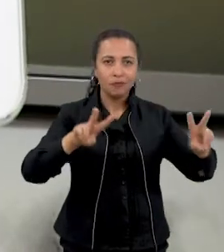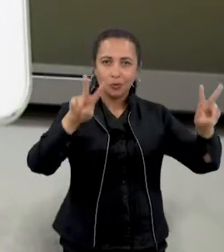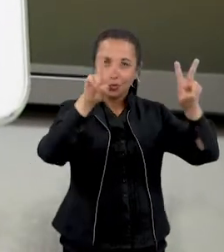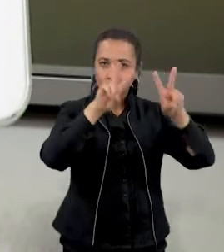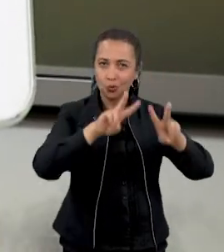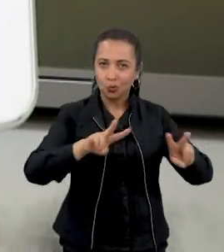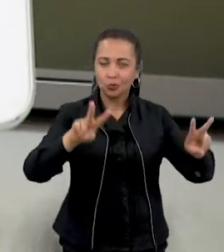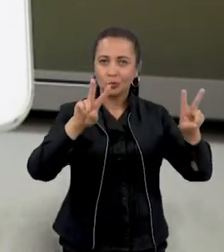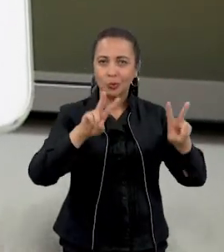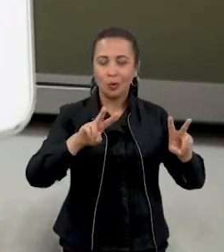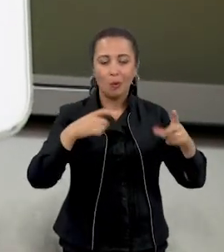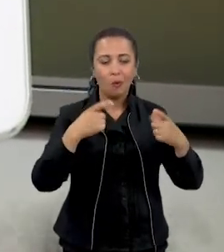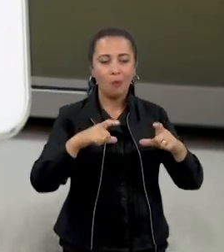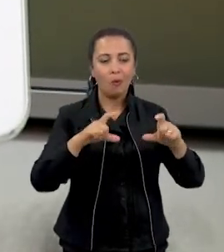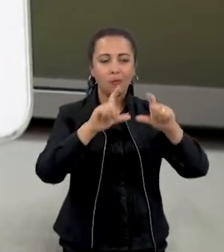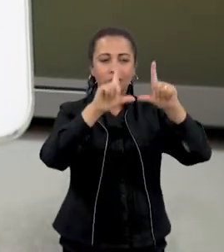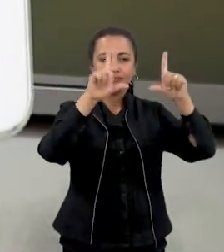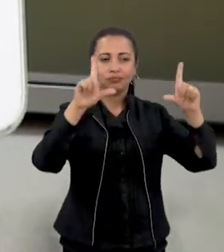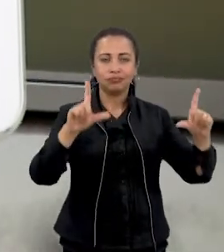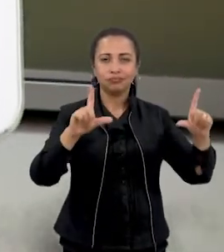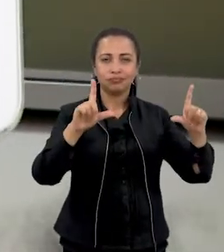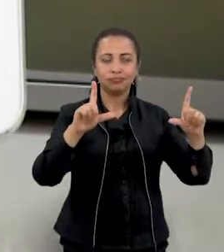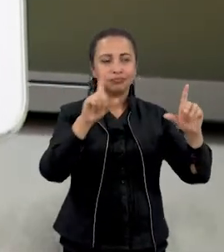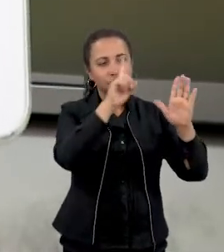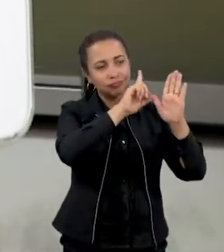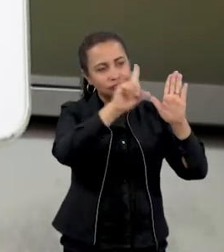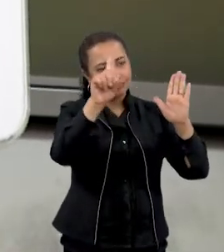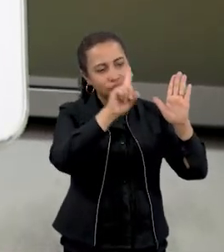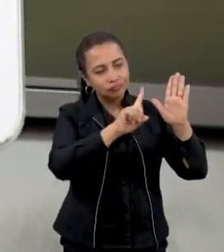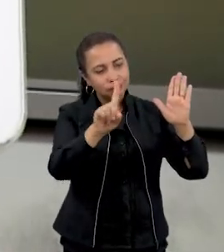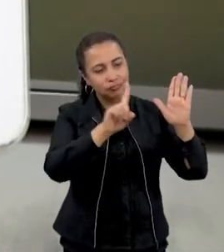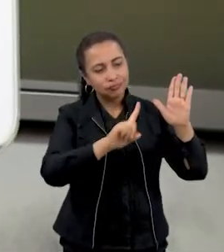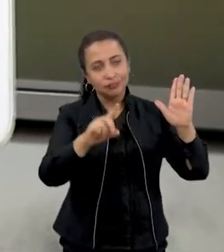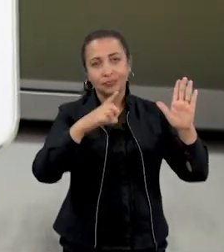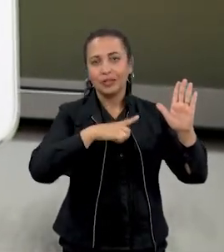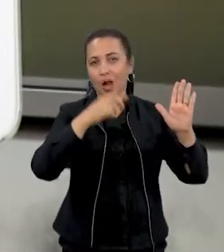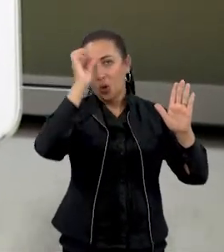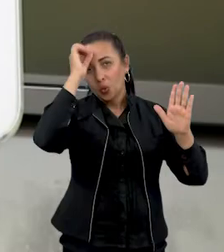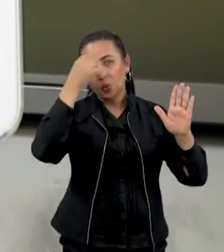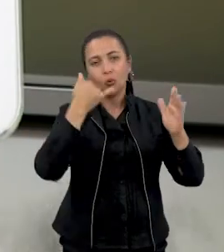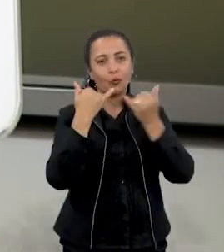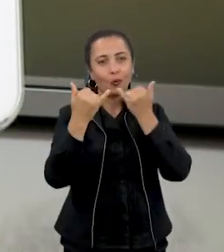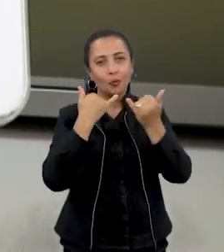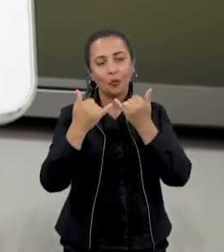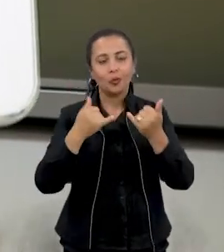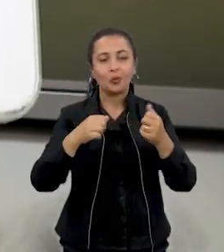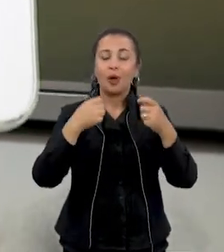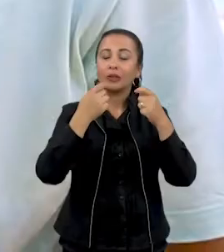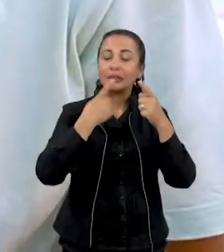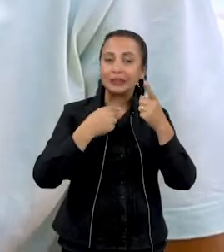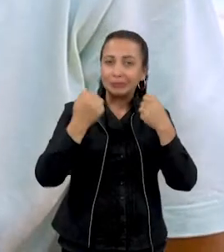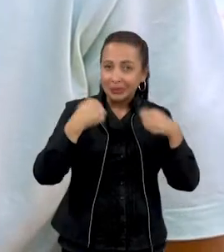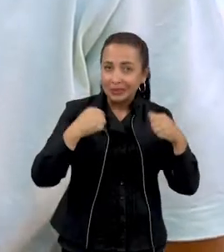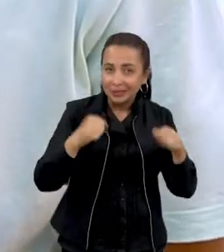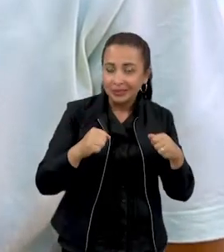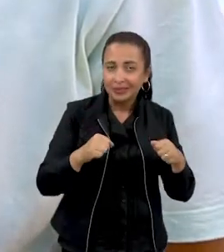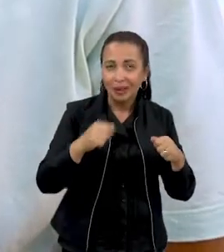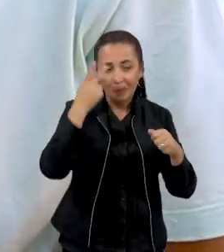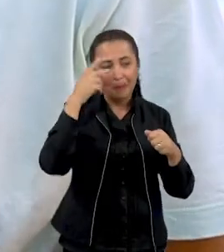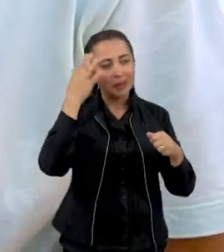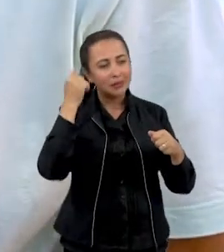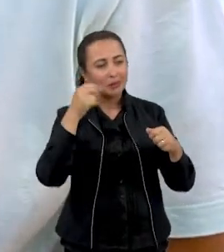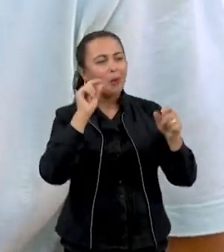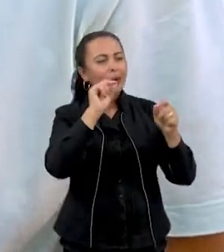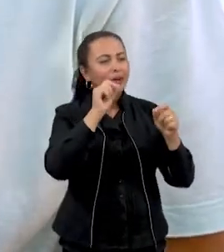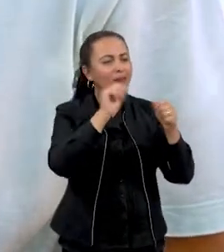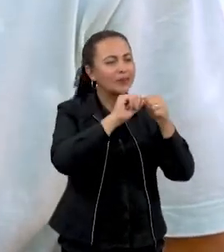as imagens, em que uma tela mais limpa, na qual ela tem só as informações necessárias para ela perceber o que ela tem que fazer